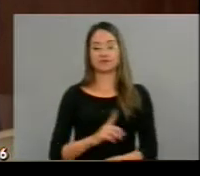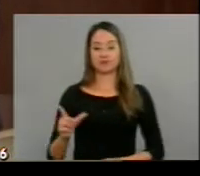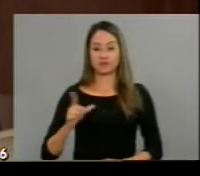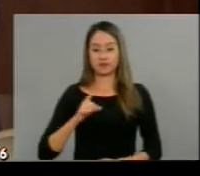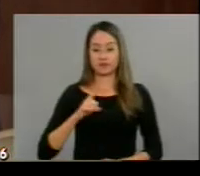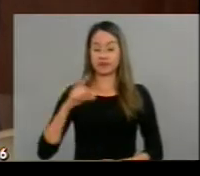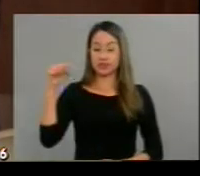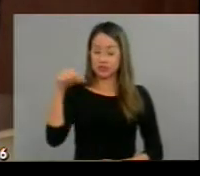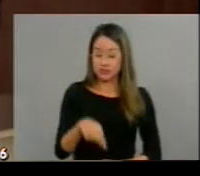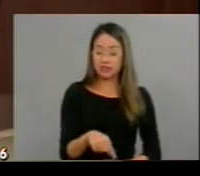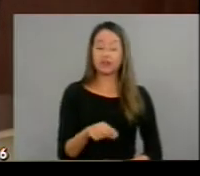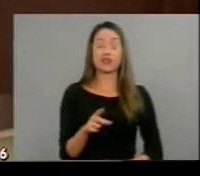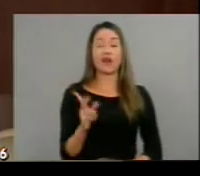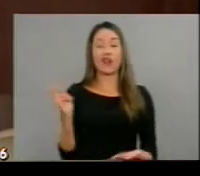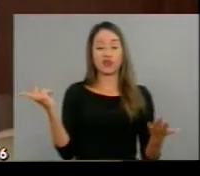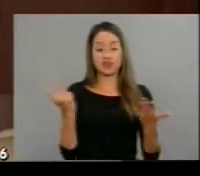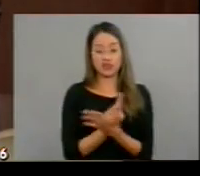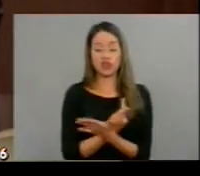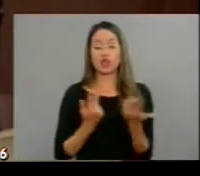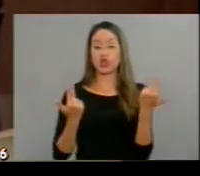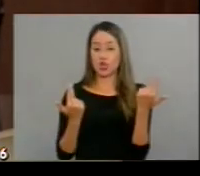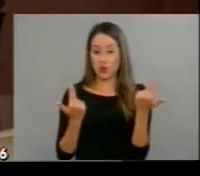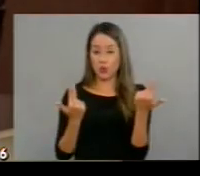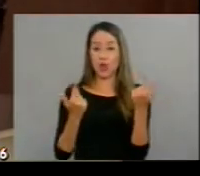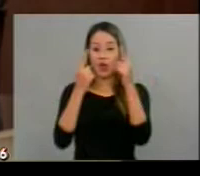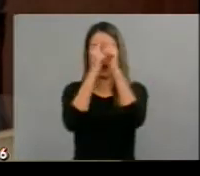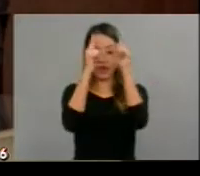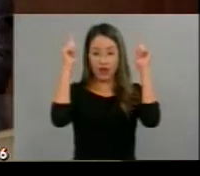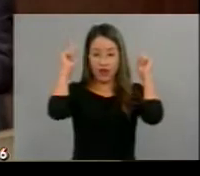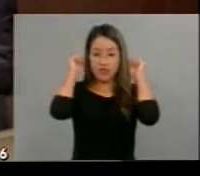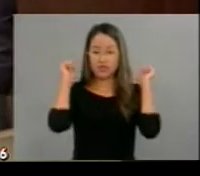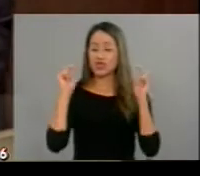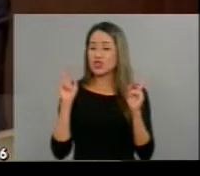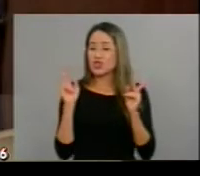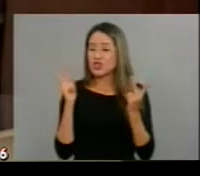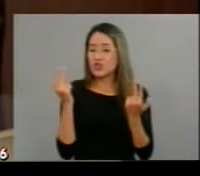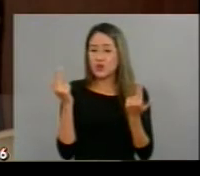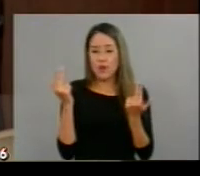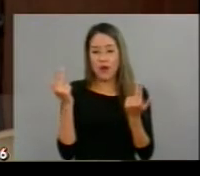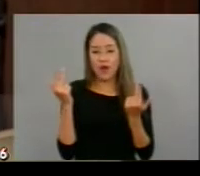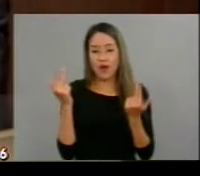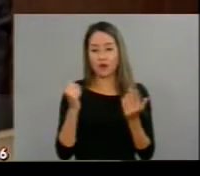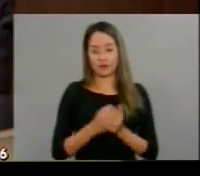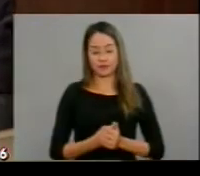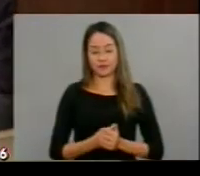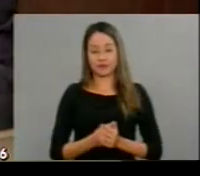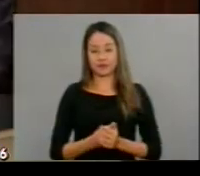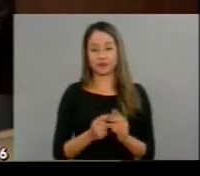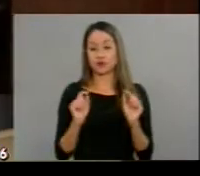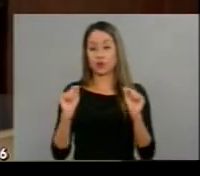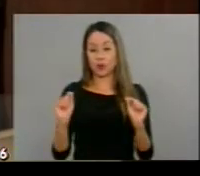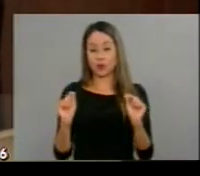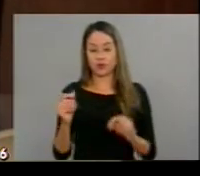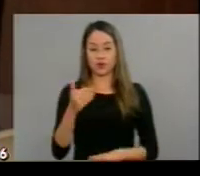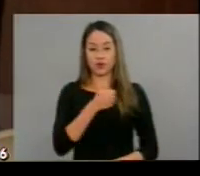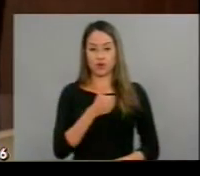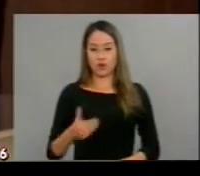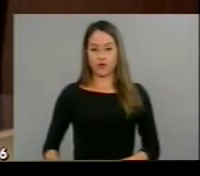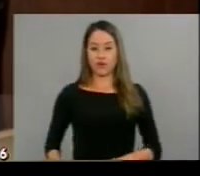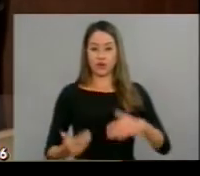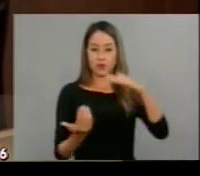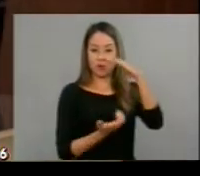repetindo aqui, deputado Daniel, que é igual ao mecanismo da Grécia. Igual ao mecanismo da Grécia. O que se faz? O governo monta uma